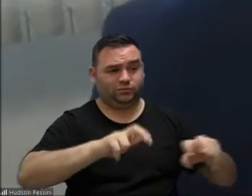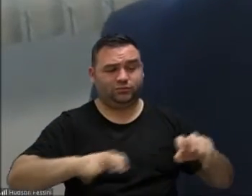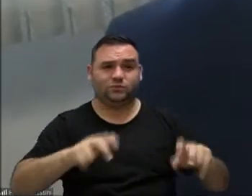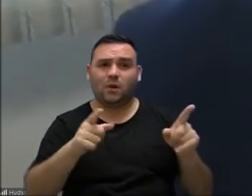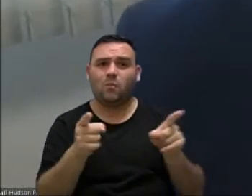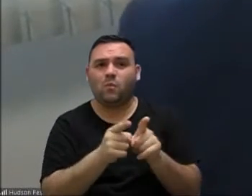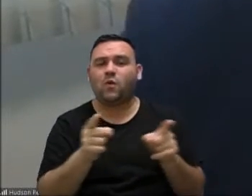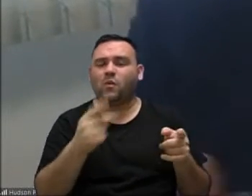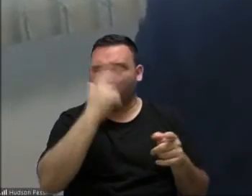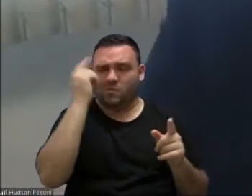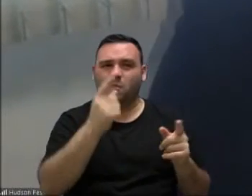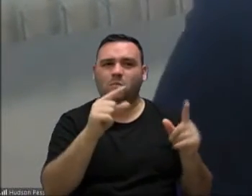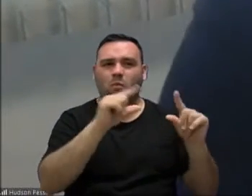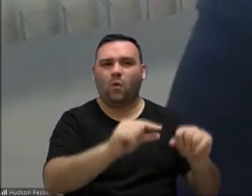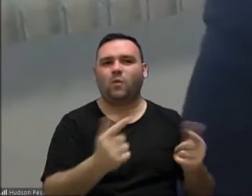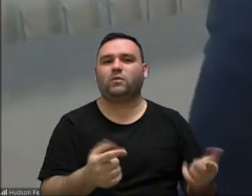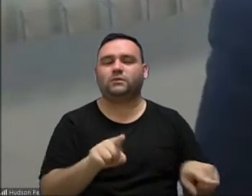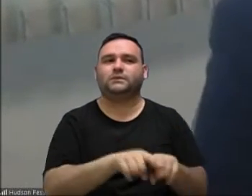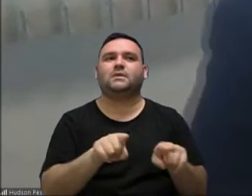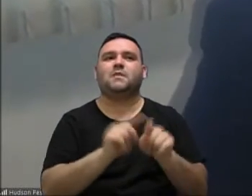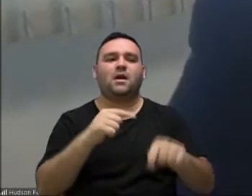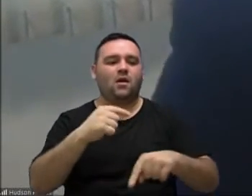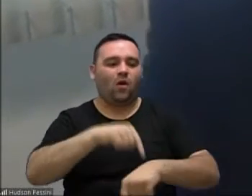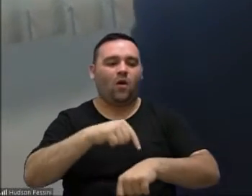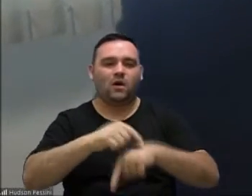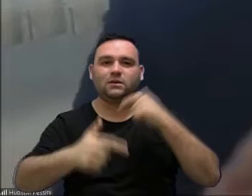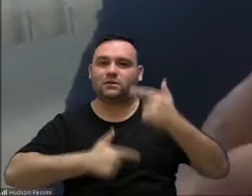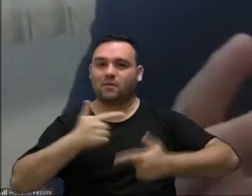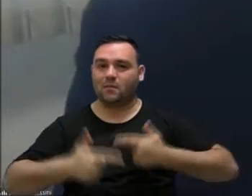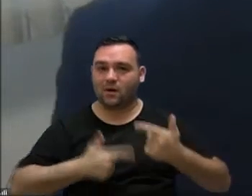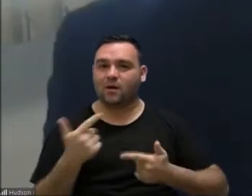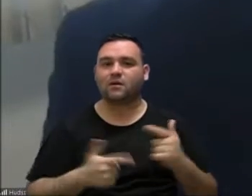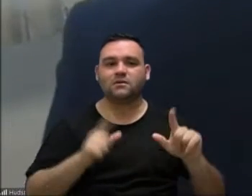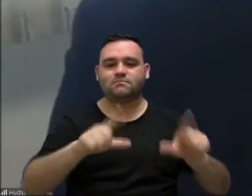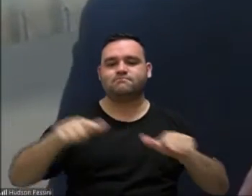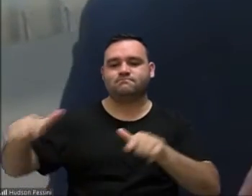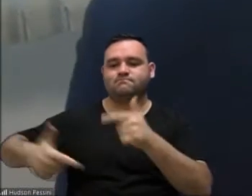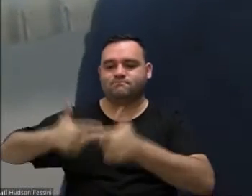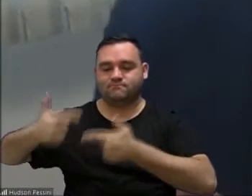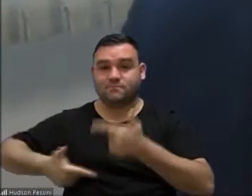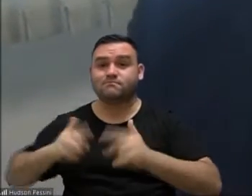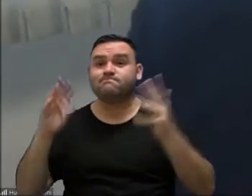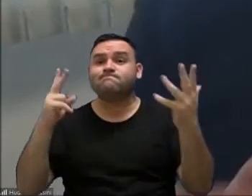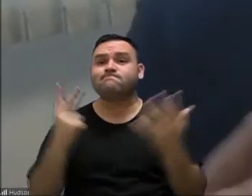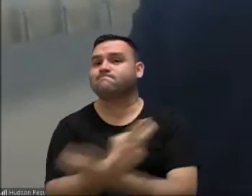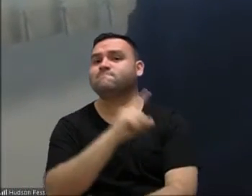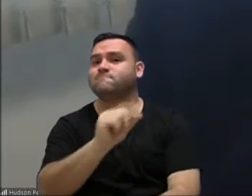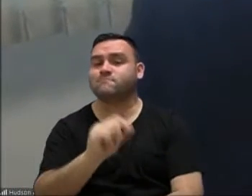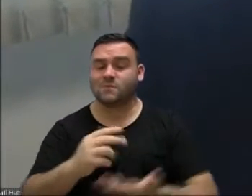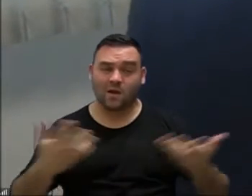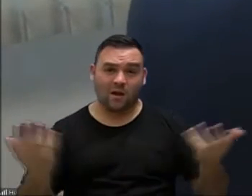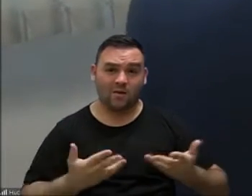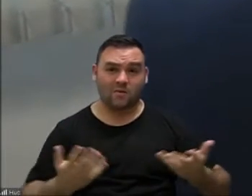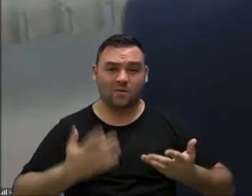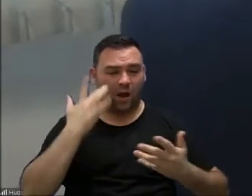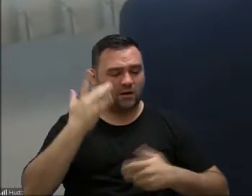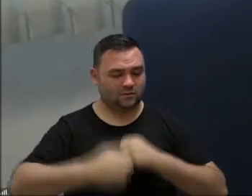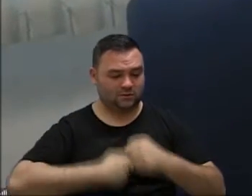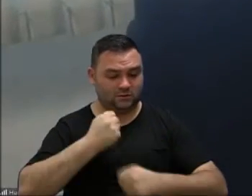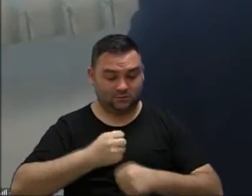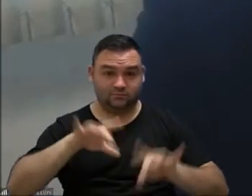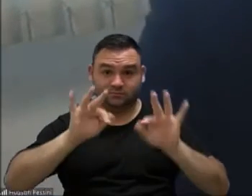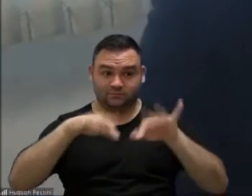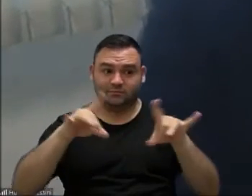menor e situações também de horário de funcionamento alvaraz e só que o que acontece infelizmente eu acho que o ano vai